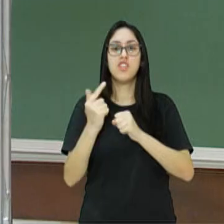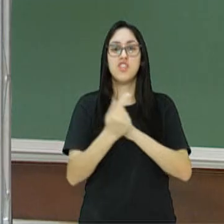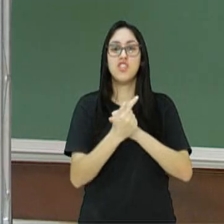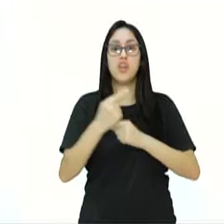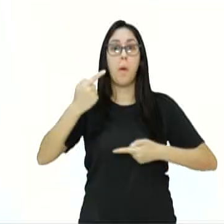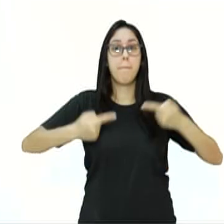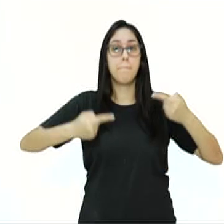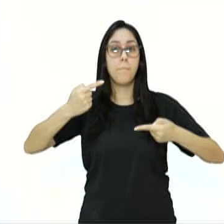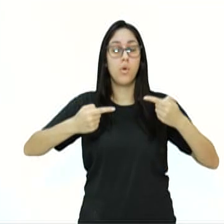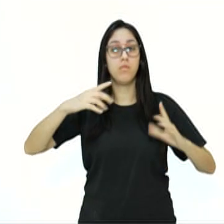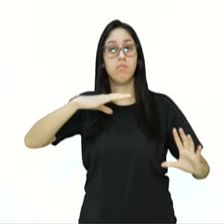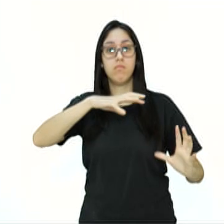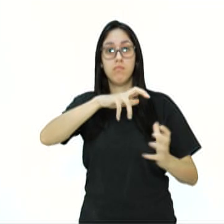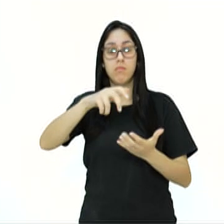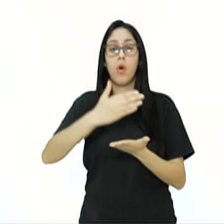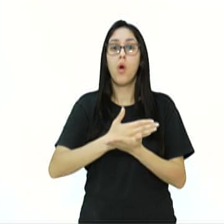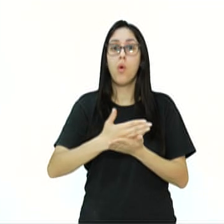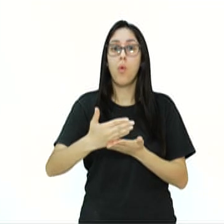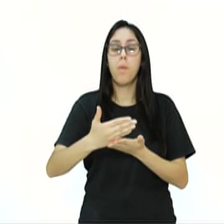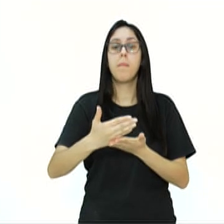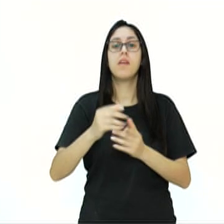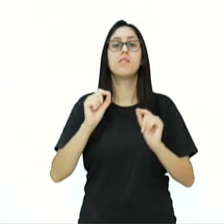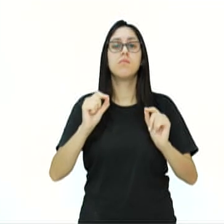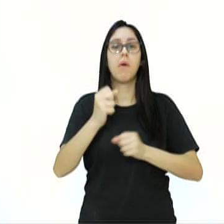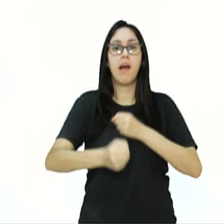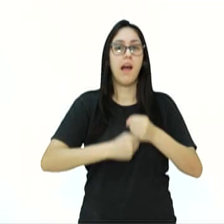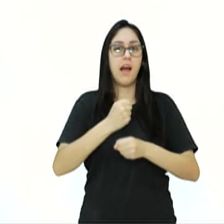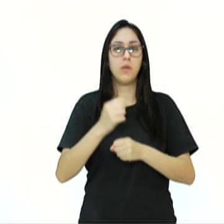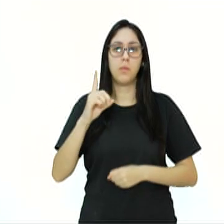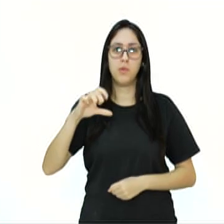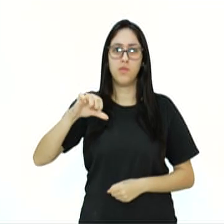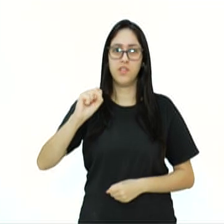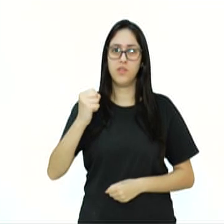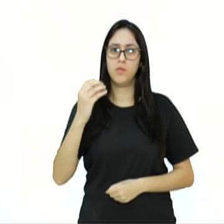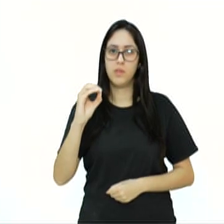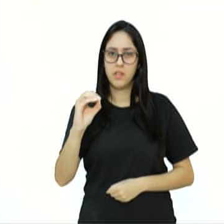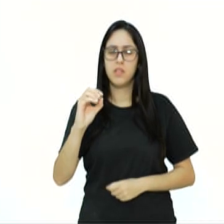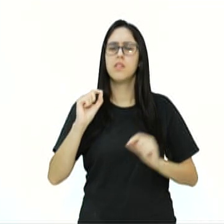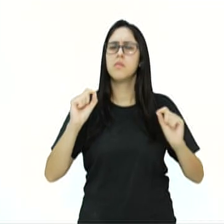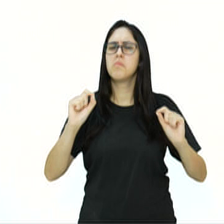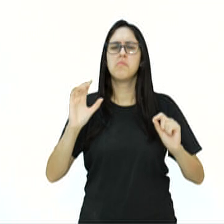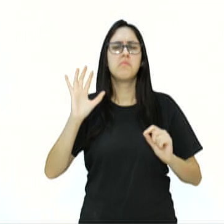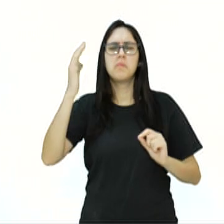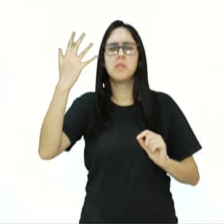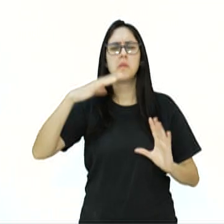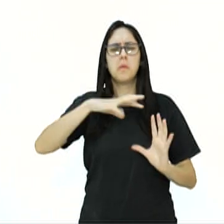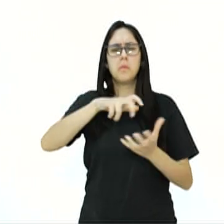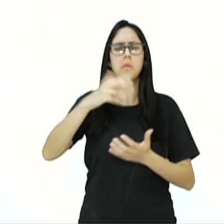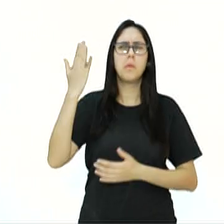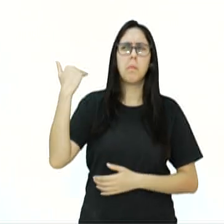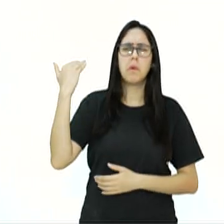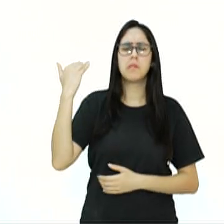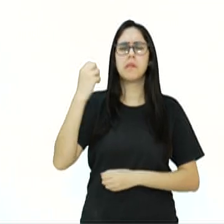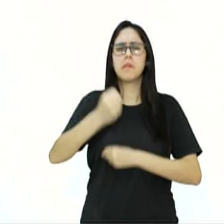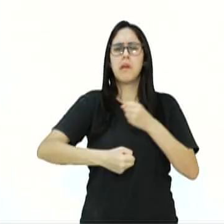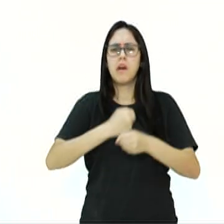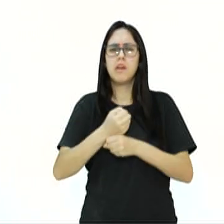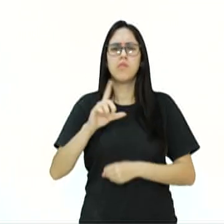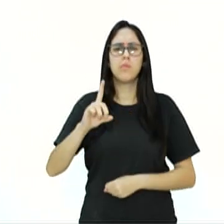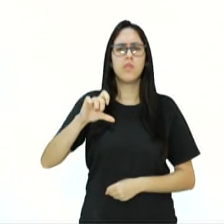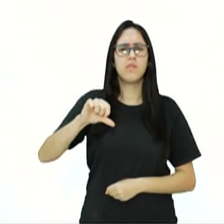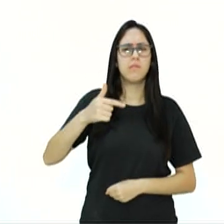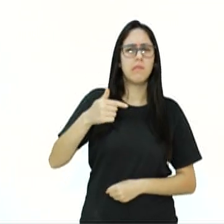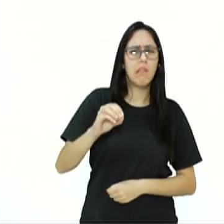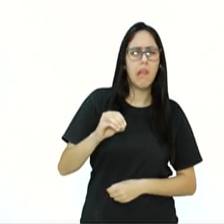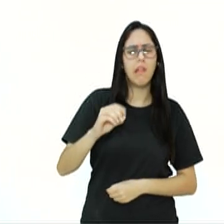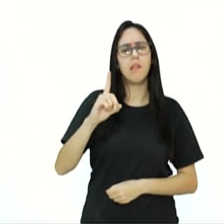a partir da década de 1980, o que vai acontecer no mundo aí a partir no finalzinho da década de 70, início da década de 80,